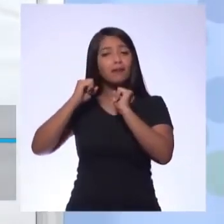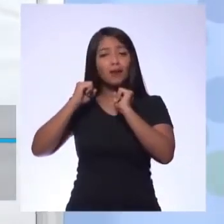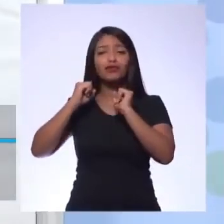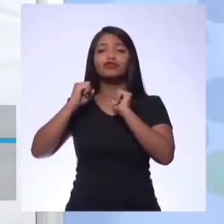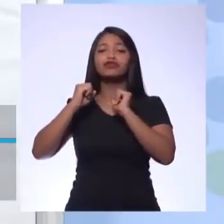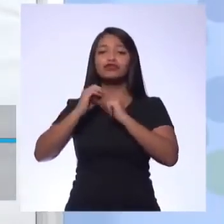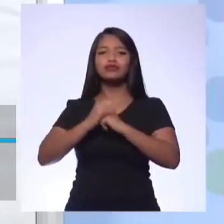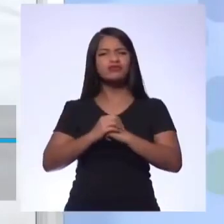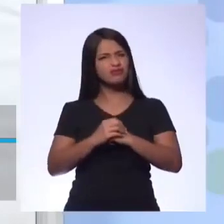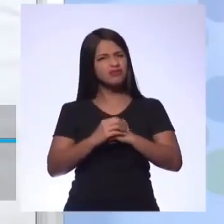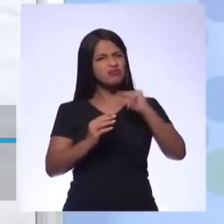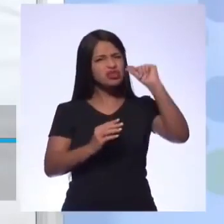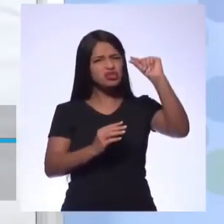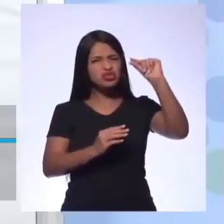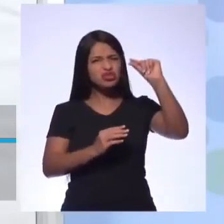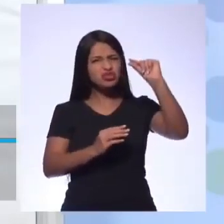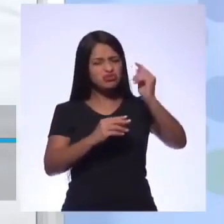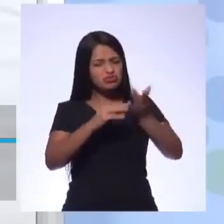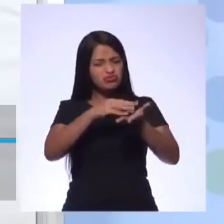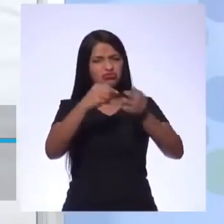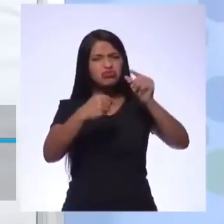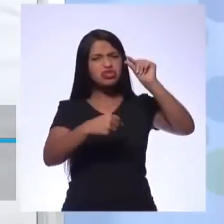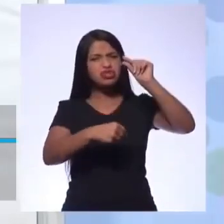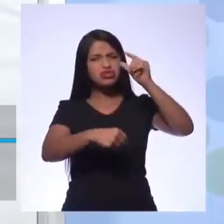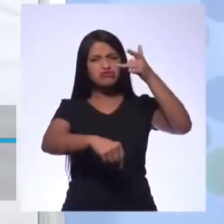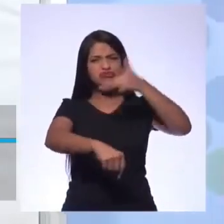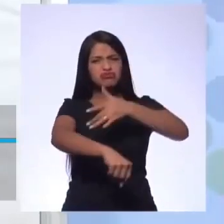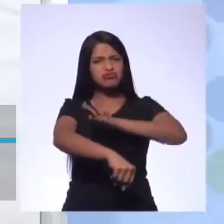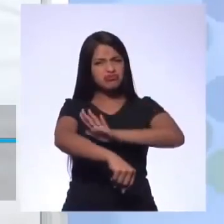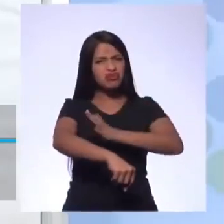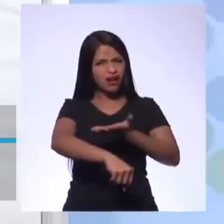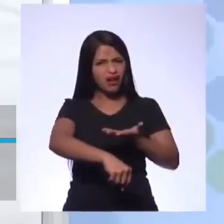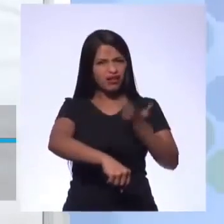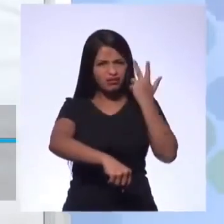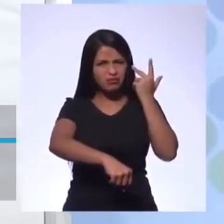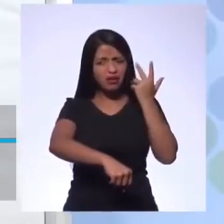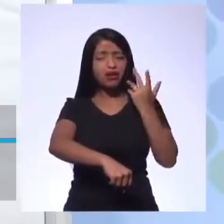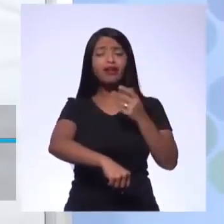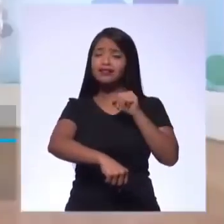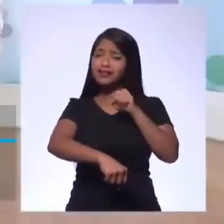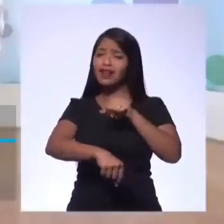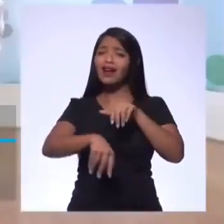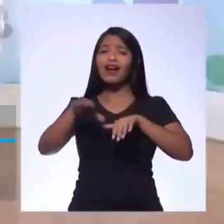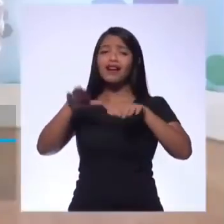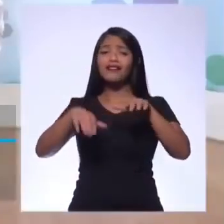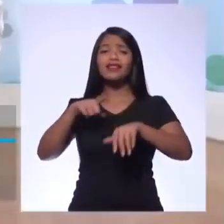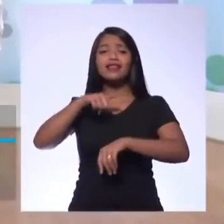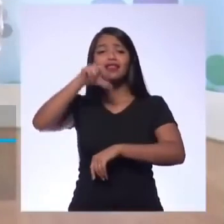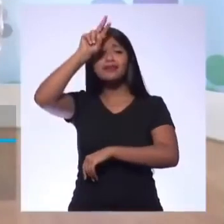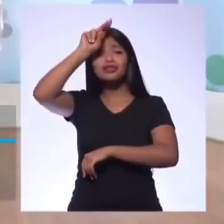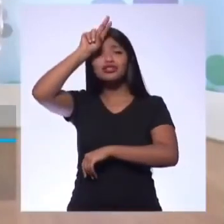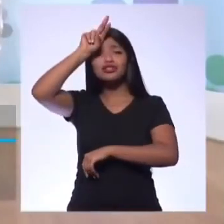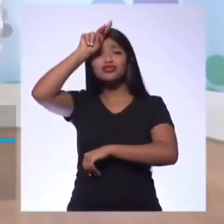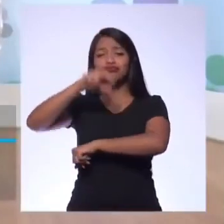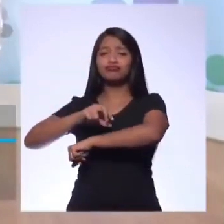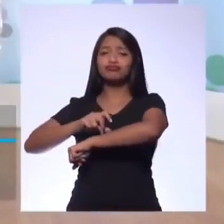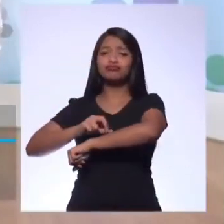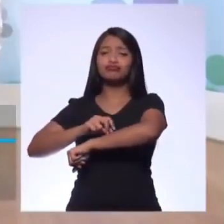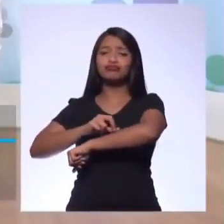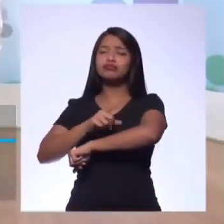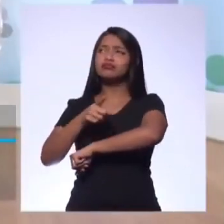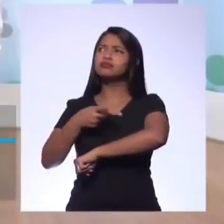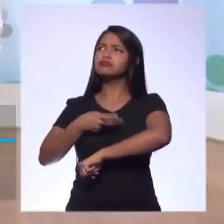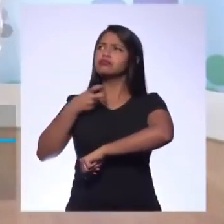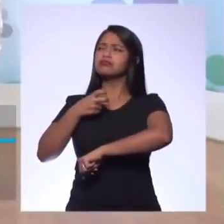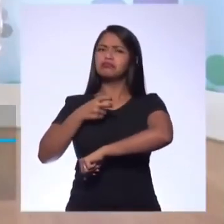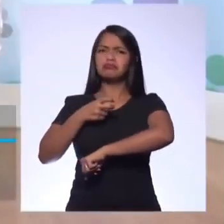depositar em cima da pele? Sim, é assim que você percebe que tem algum bichinho bem pequenininho andando na pele e tudo mais. É assim.